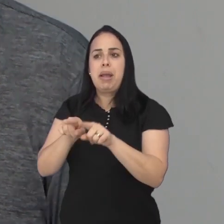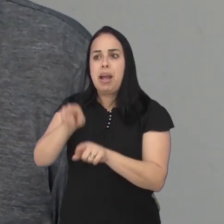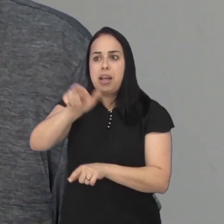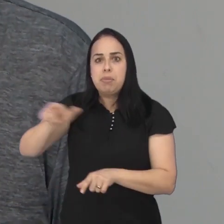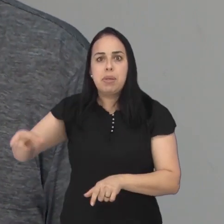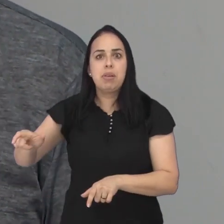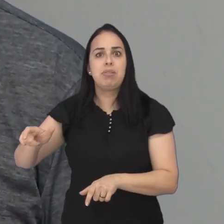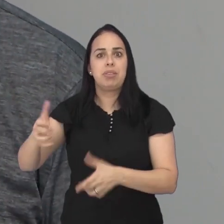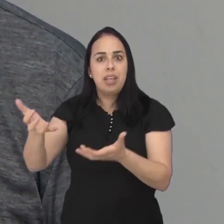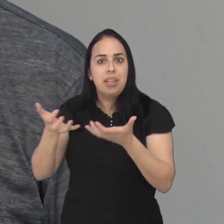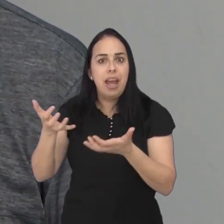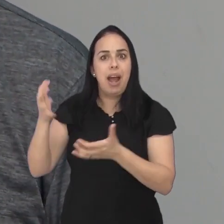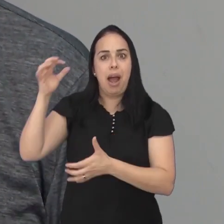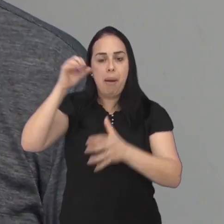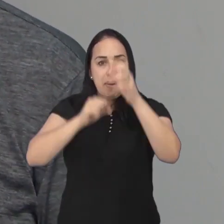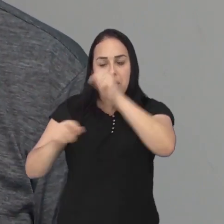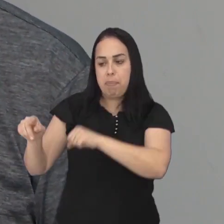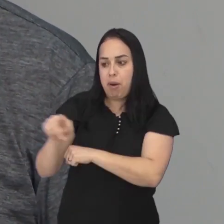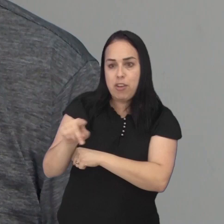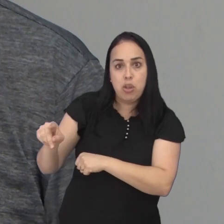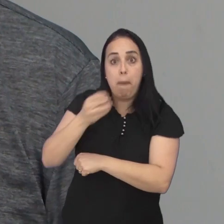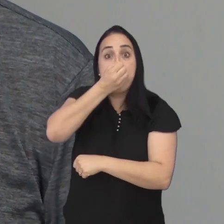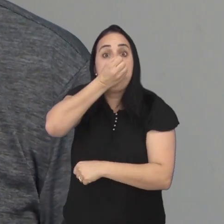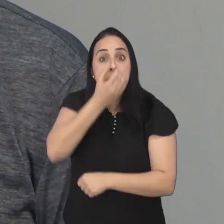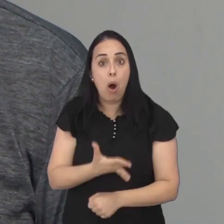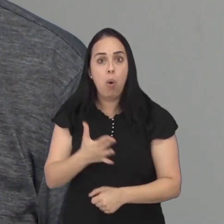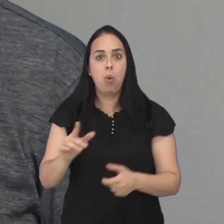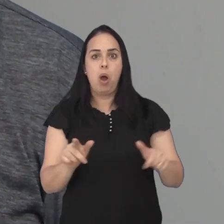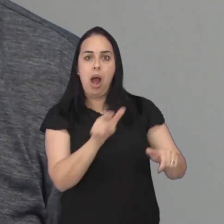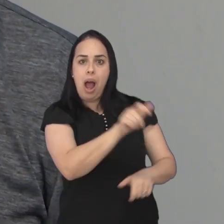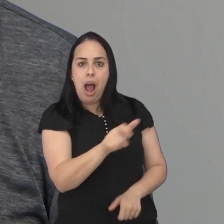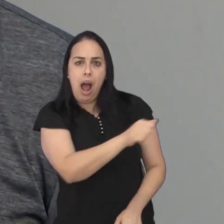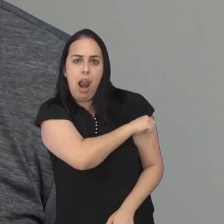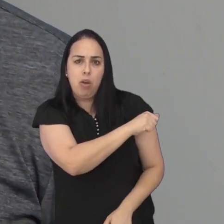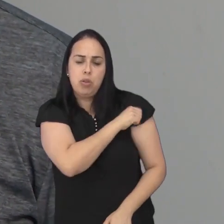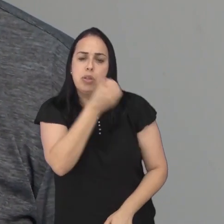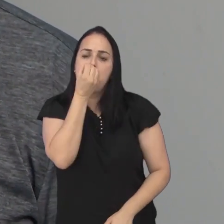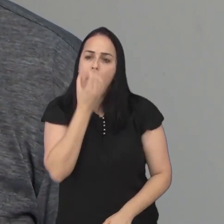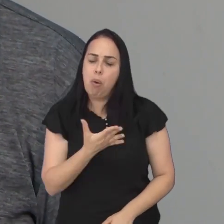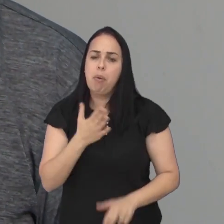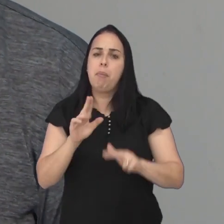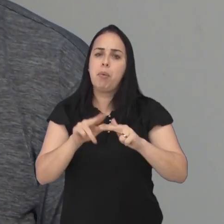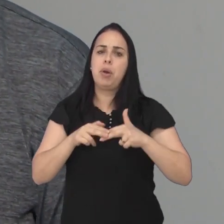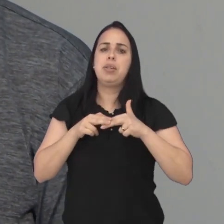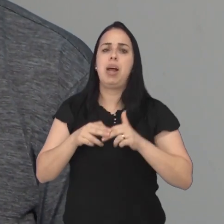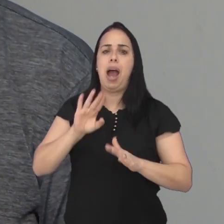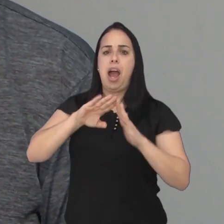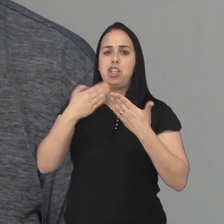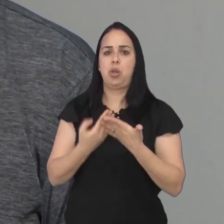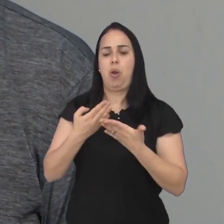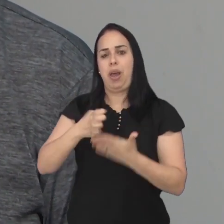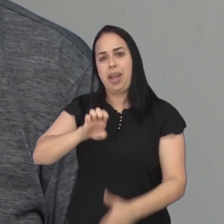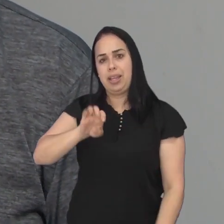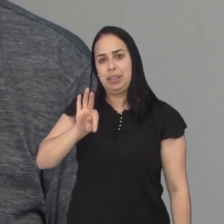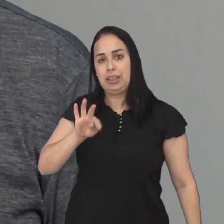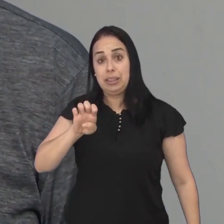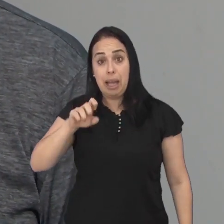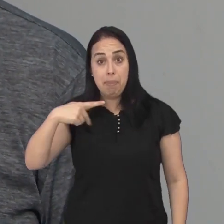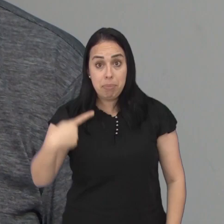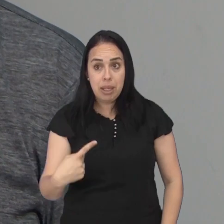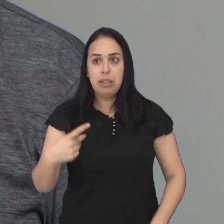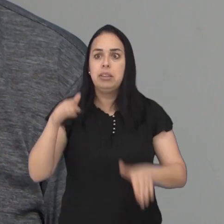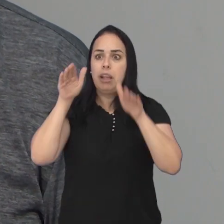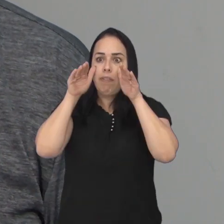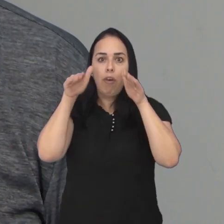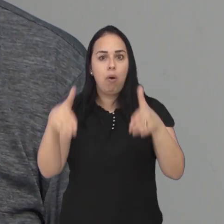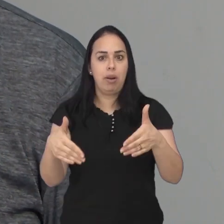atrai muitas pessoas, muitos notáveis, muitos professores bons, muitos alunos bons, e a ETEP também está de olho nesse